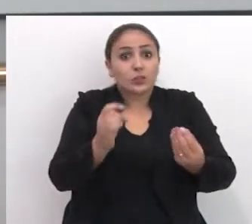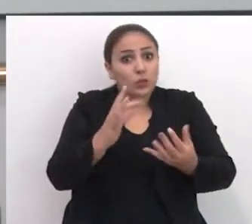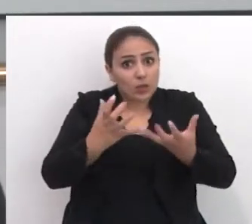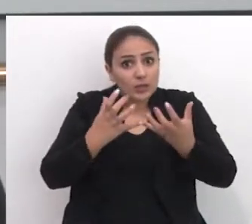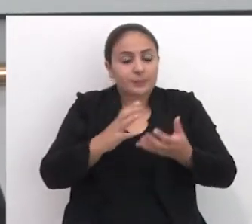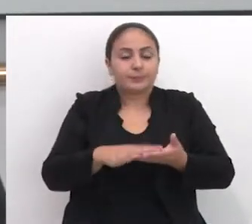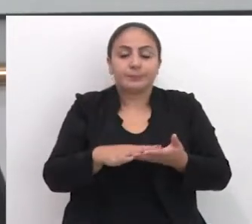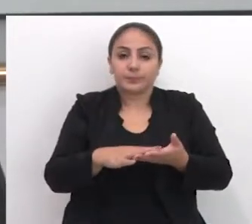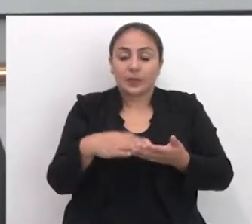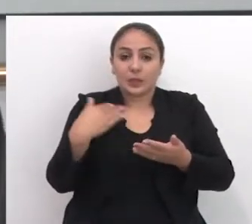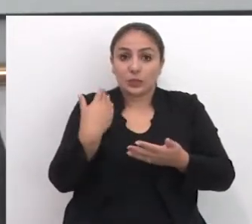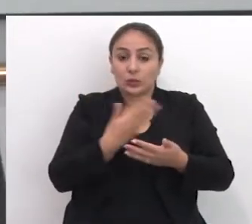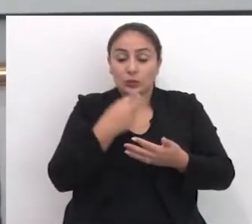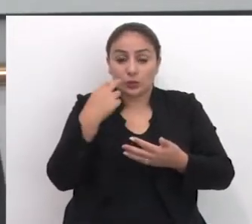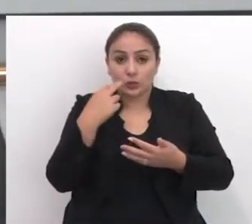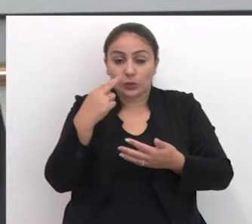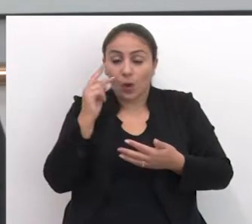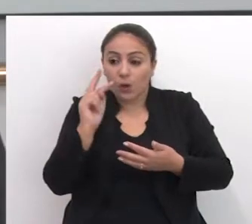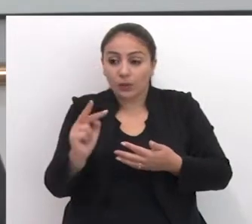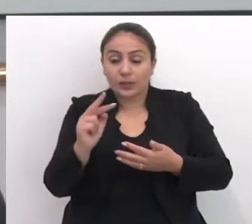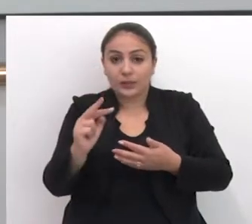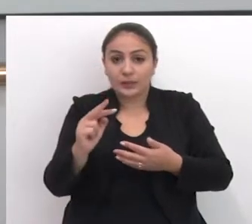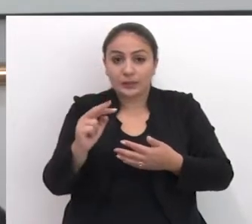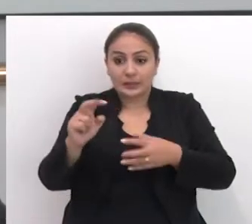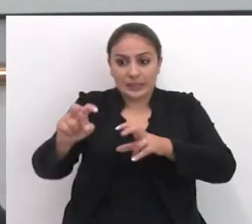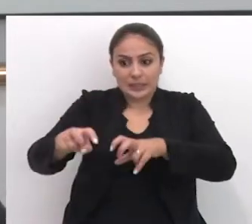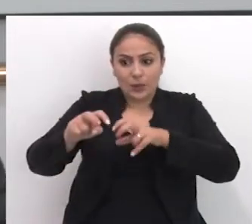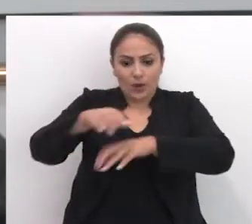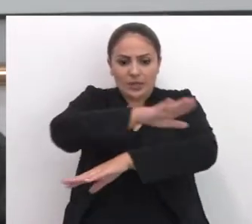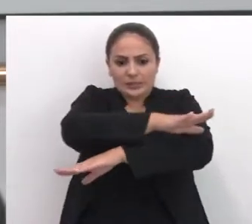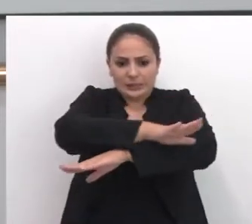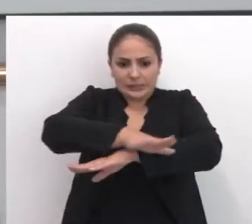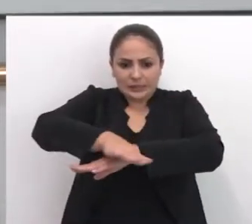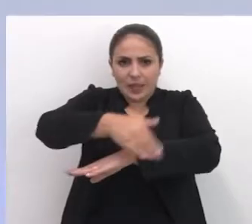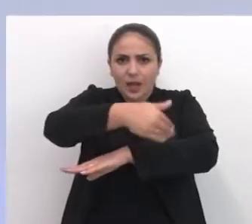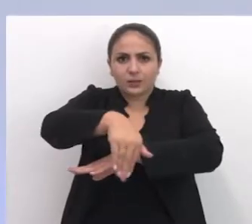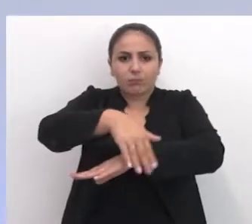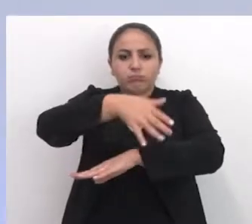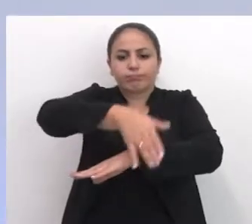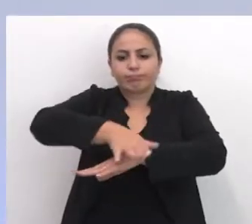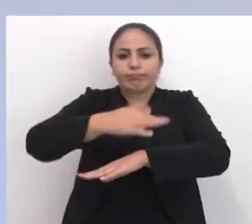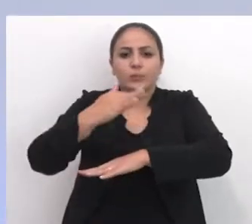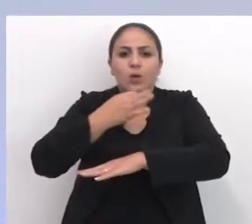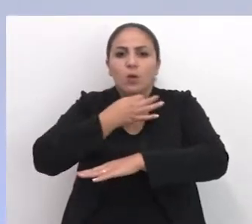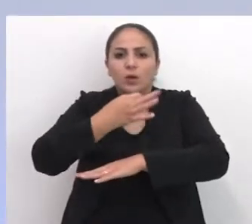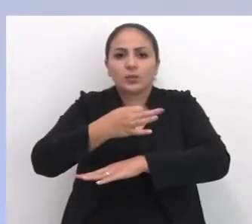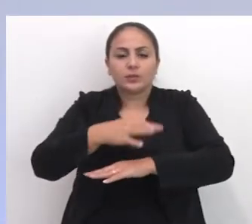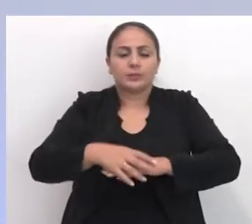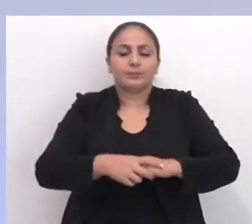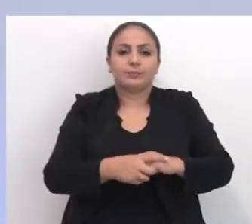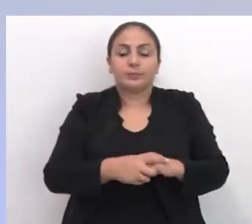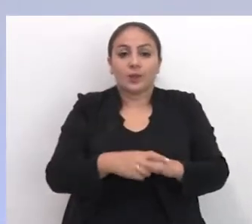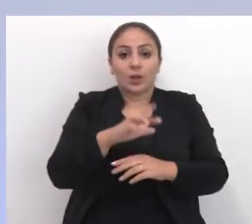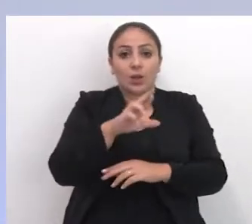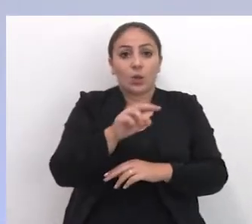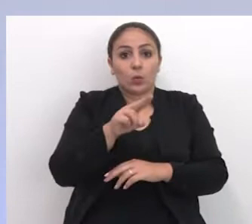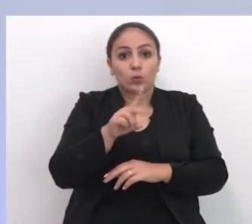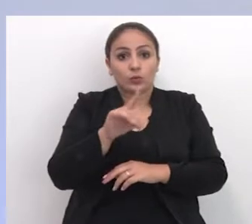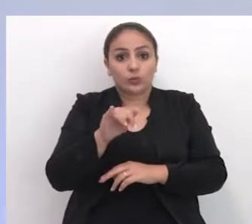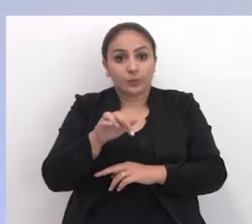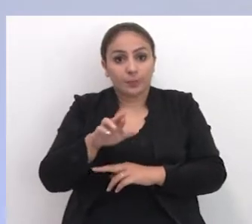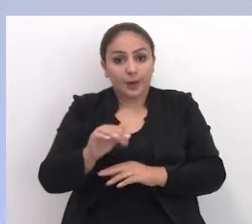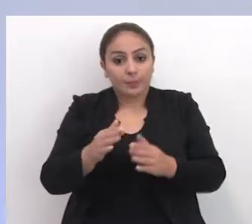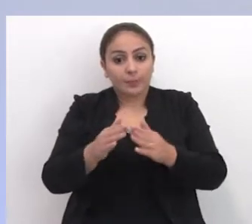as estradas do nosso interior, a gente se depara aí com verdadeiros atoleiros. Rudimar dos Santos cobra iniciativa